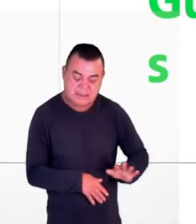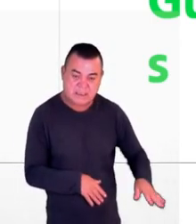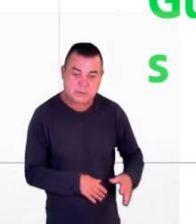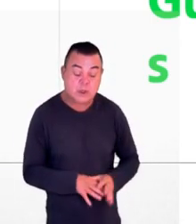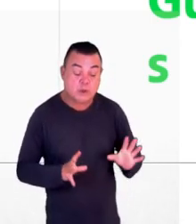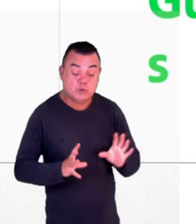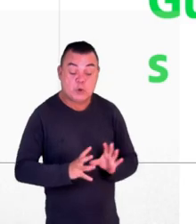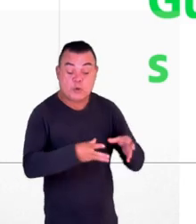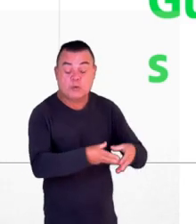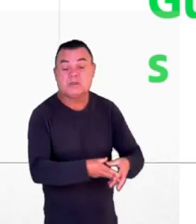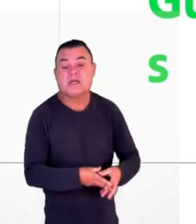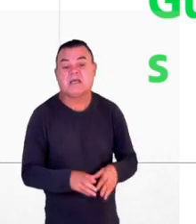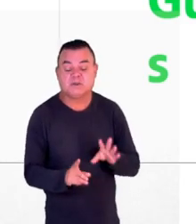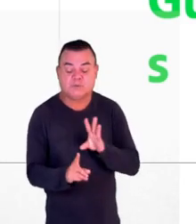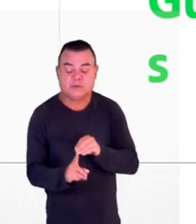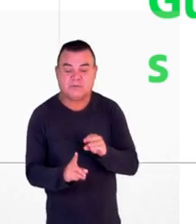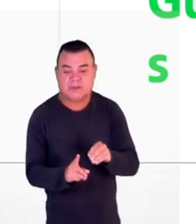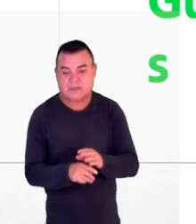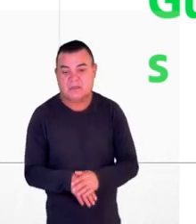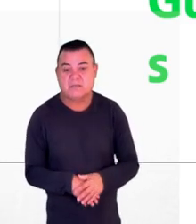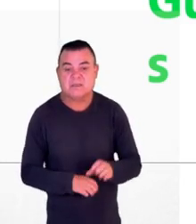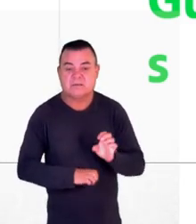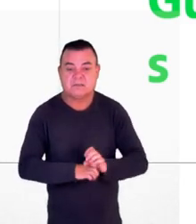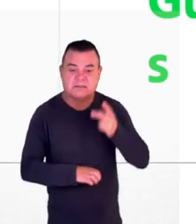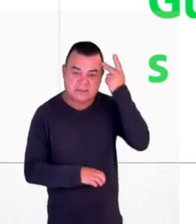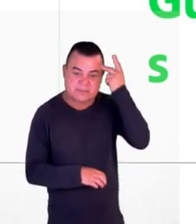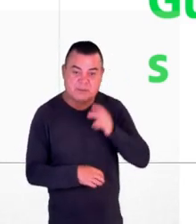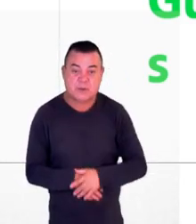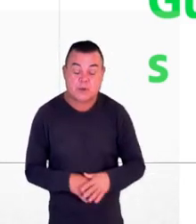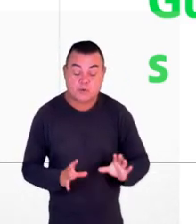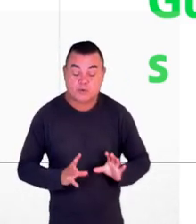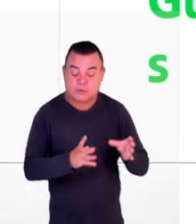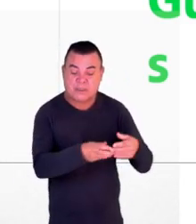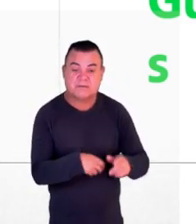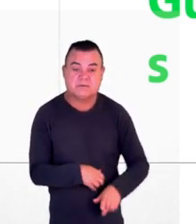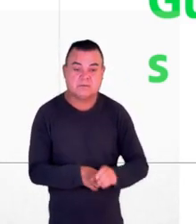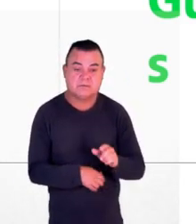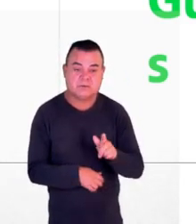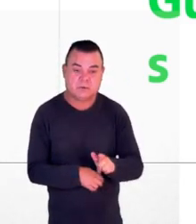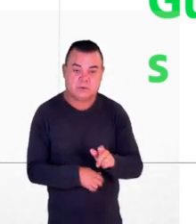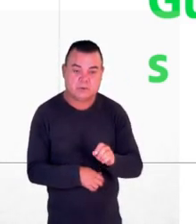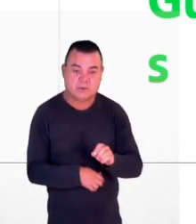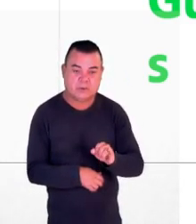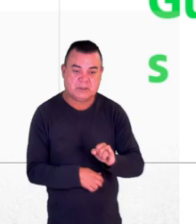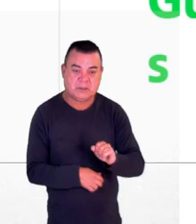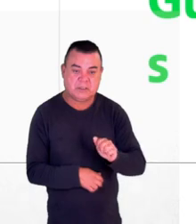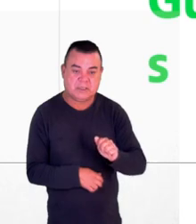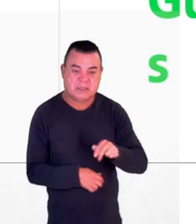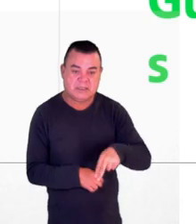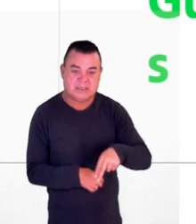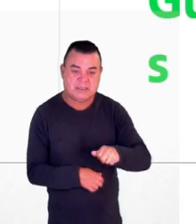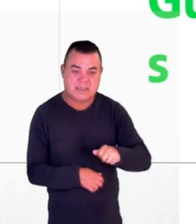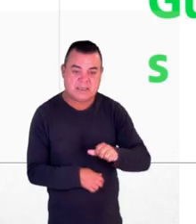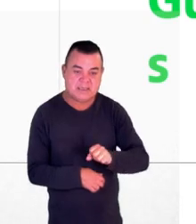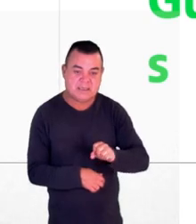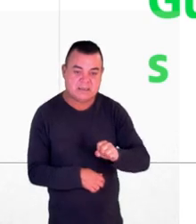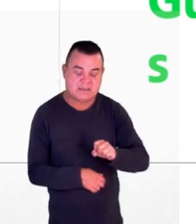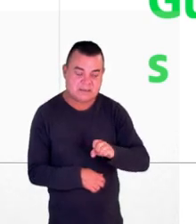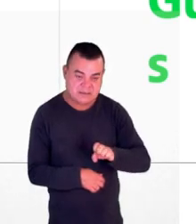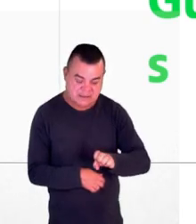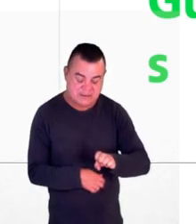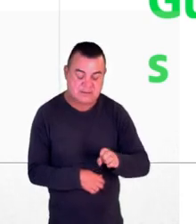periférica em São Paulo que é a comunidade de guaianá Ases vejam como é importante a essa